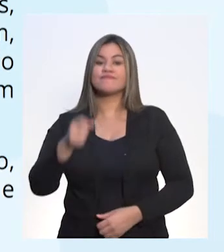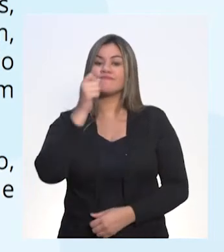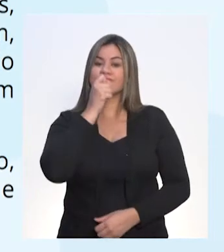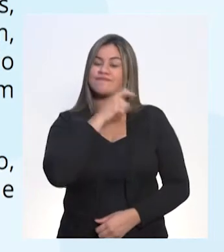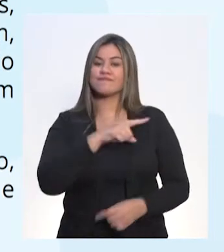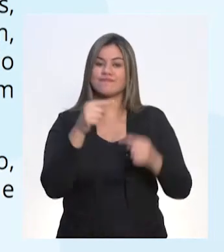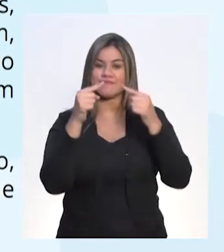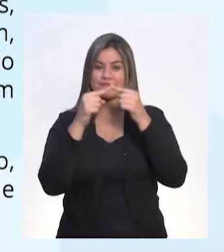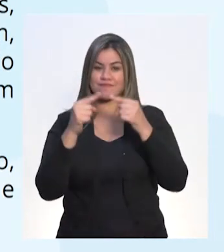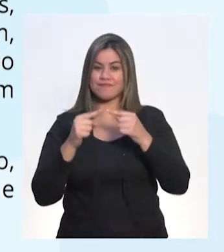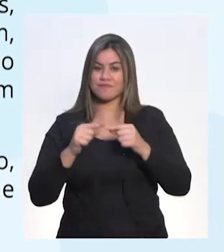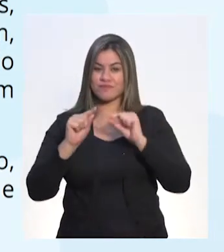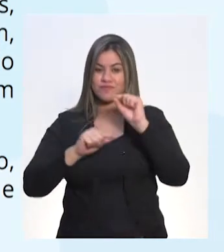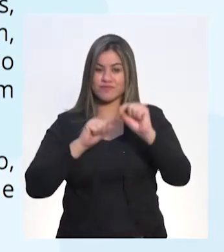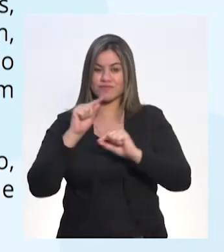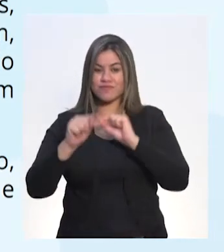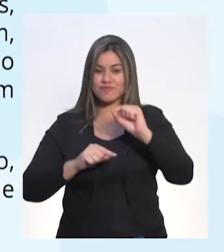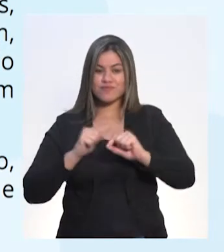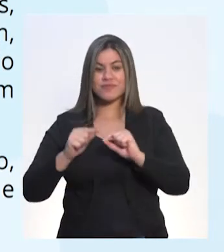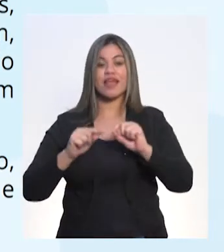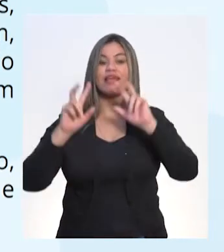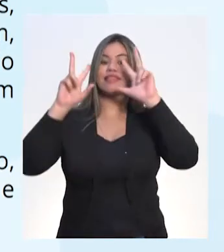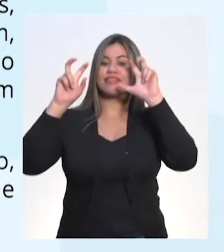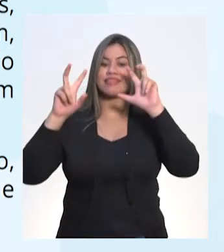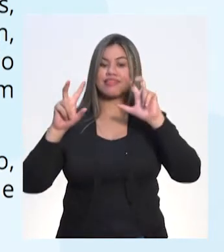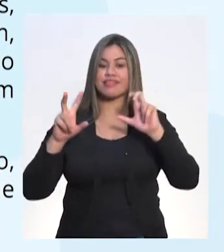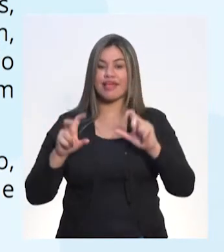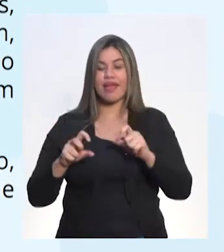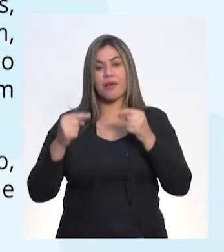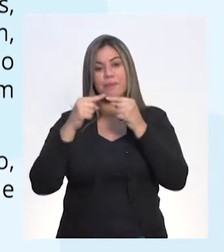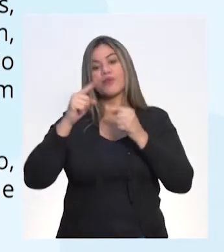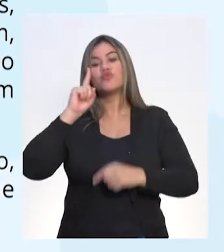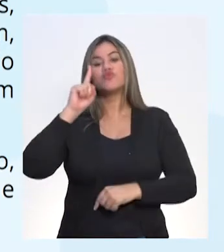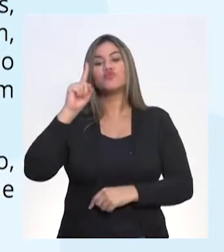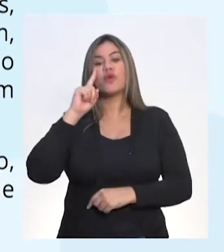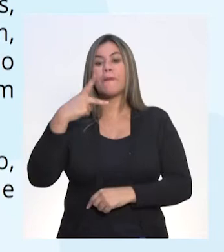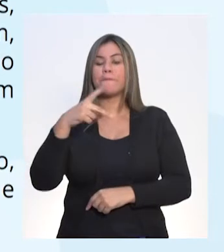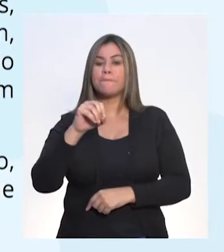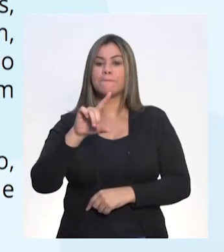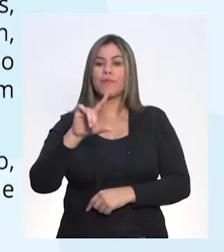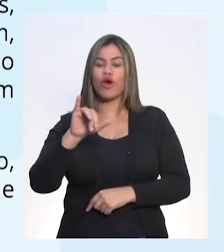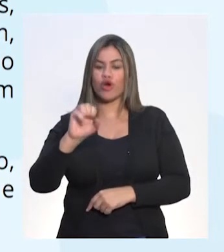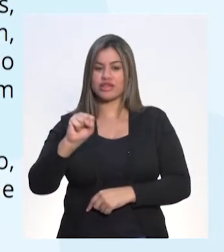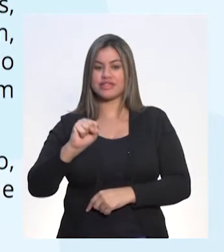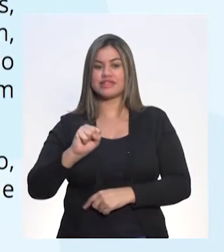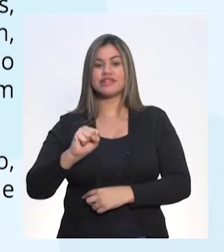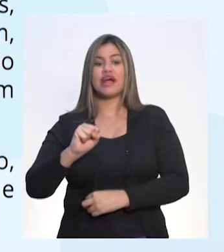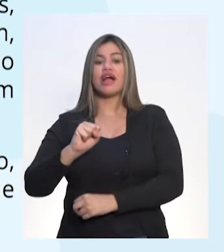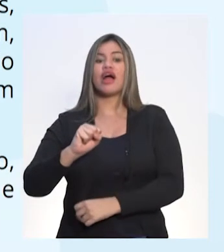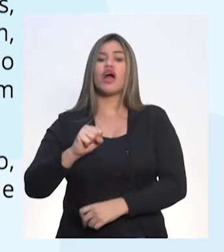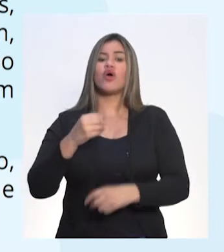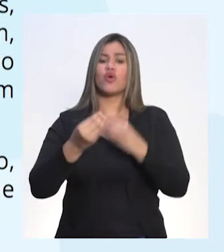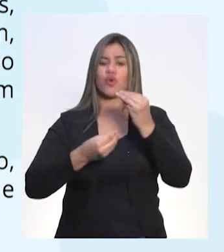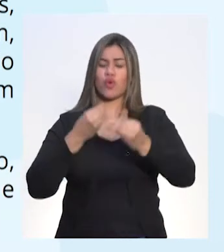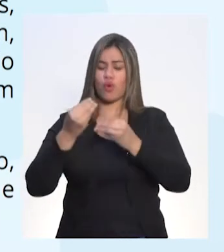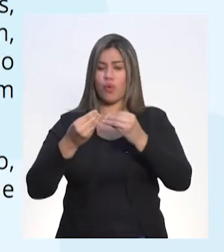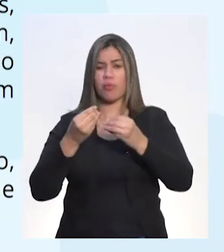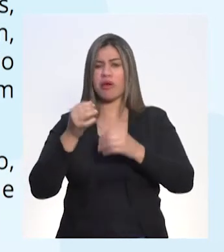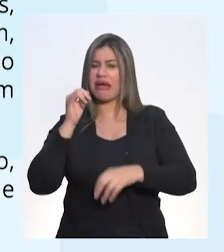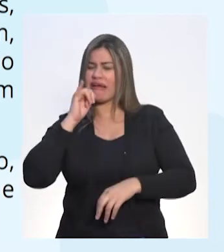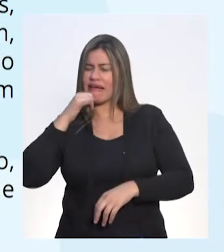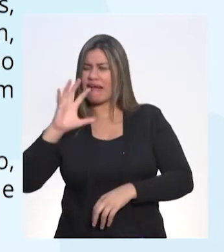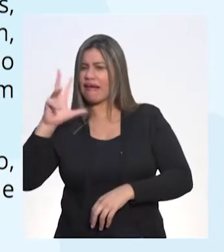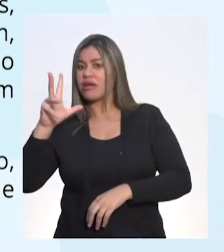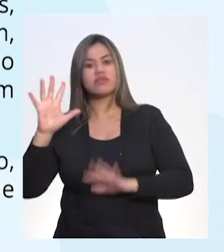finalidade abordar de forma caricata os temas polêmicos do cotidiano da polis, fugindo ao caráter épico histórico da tragédia.